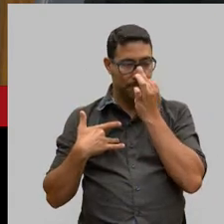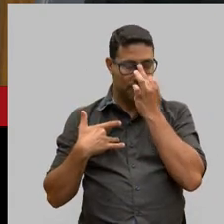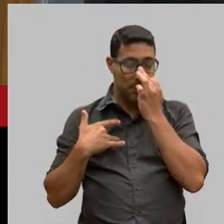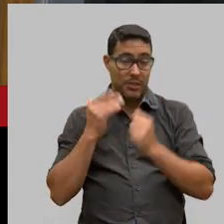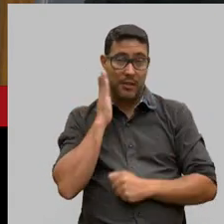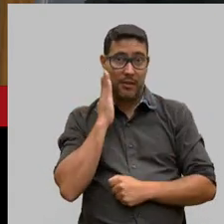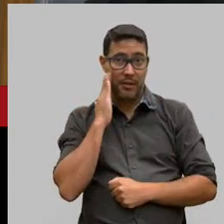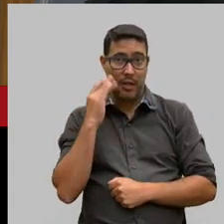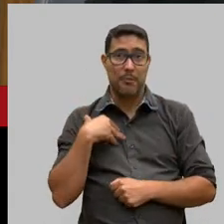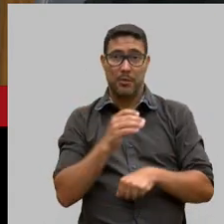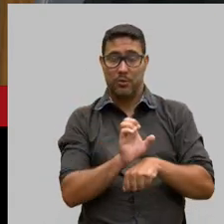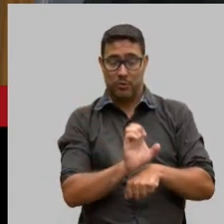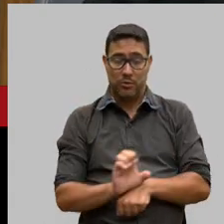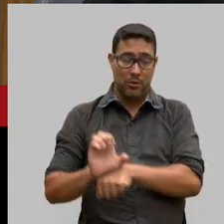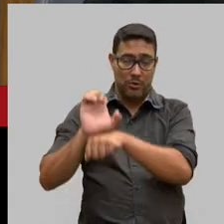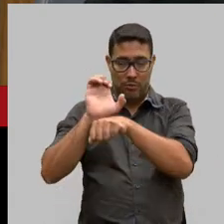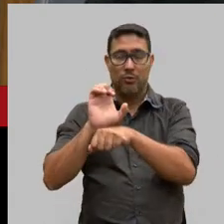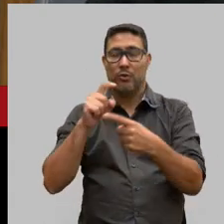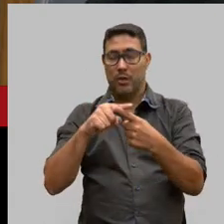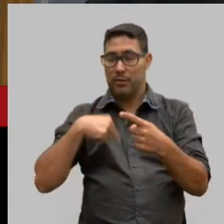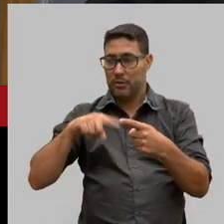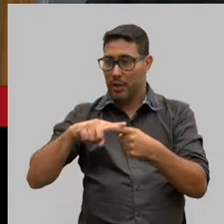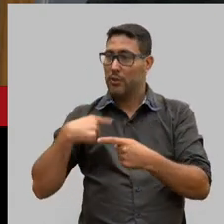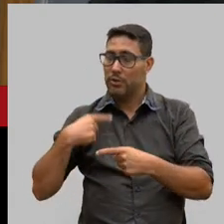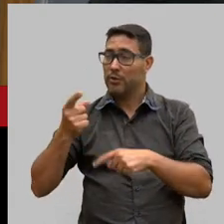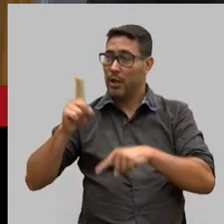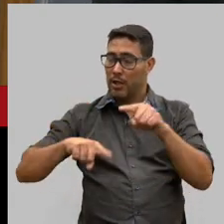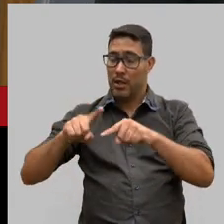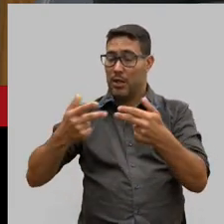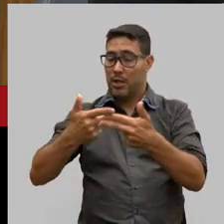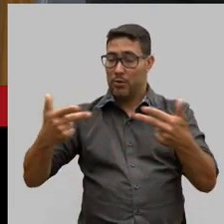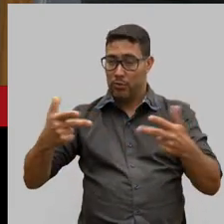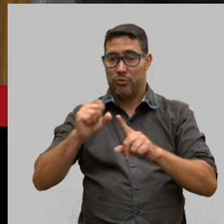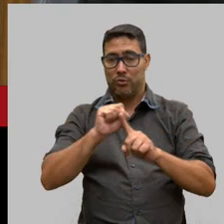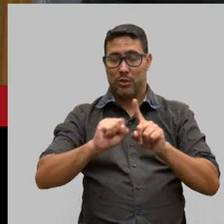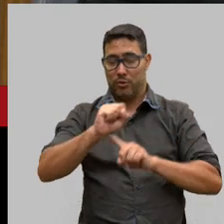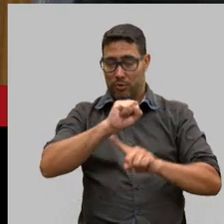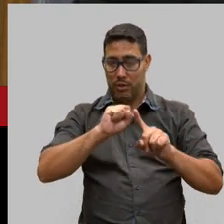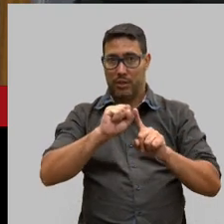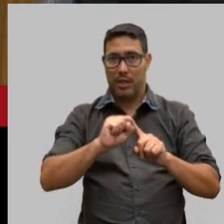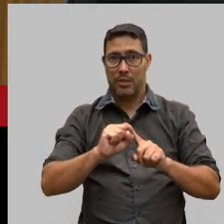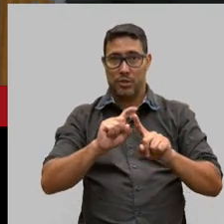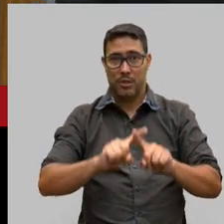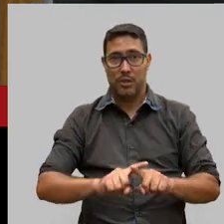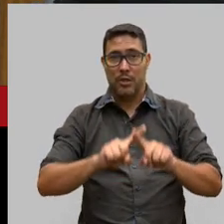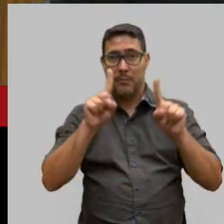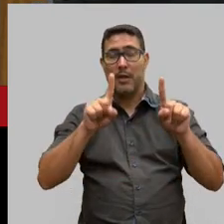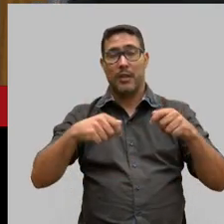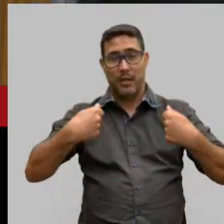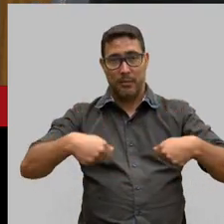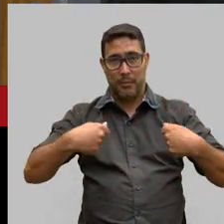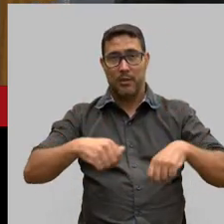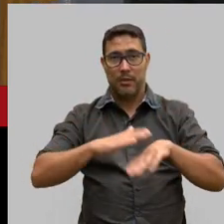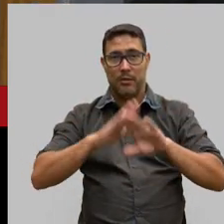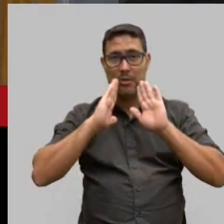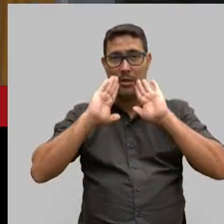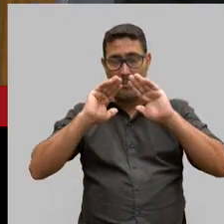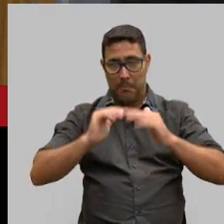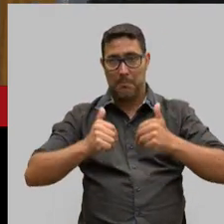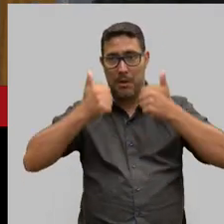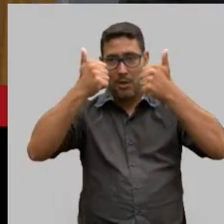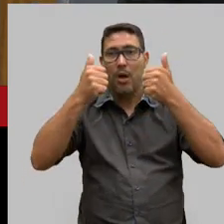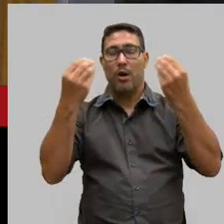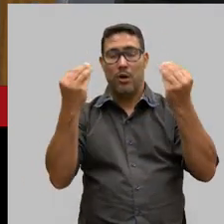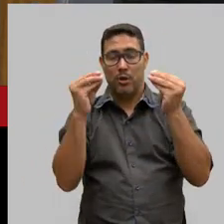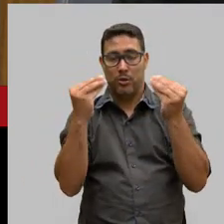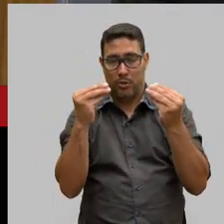ele Gere os recursos da sociedade e esses recursos são finitos mas eles precisam ser melhor alocados ano